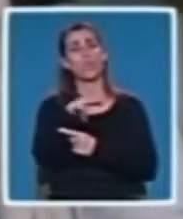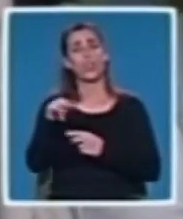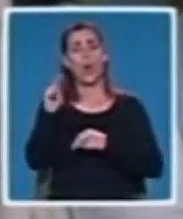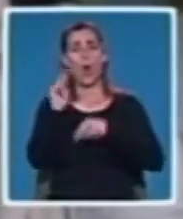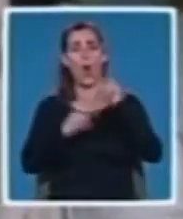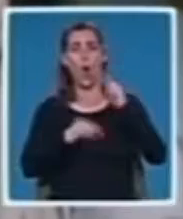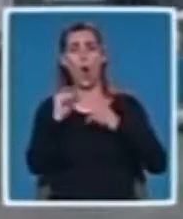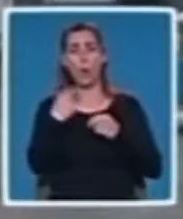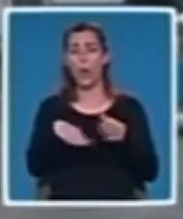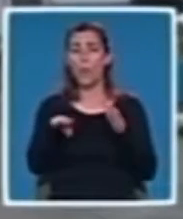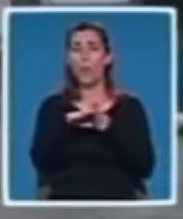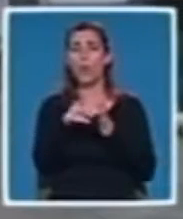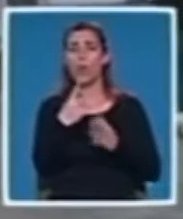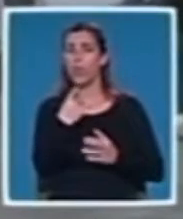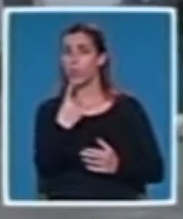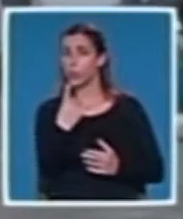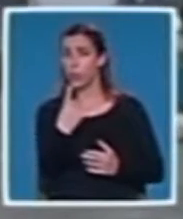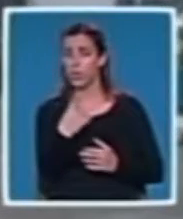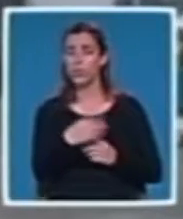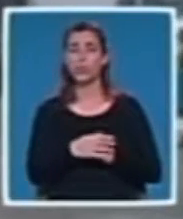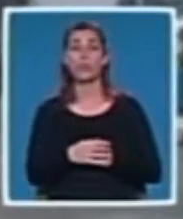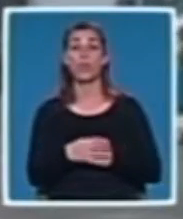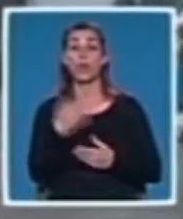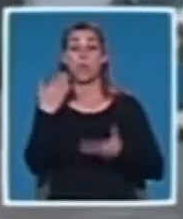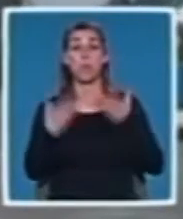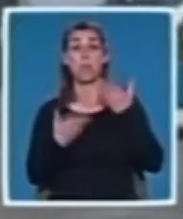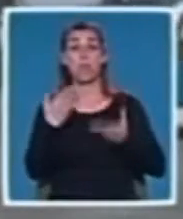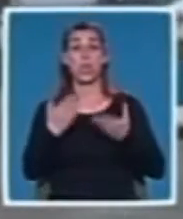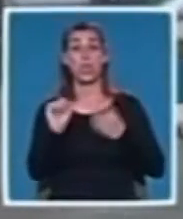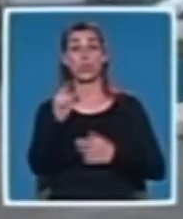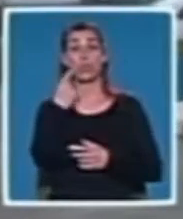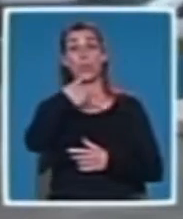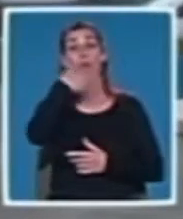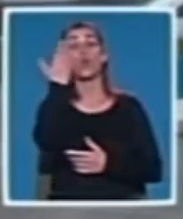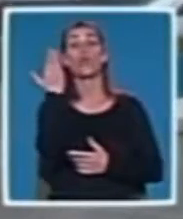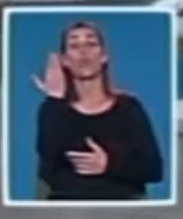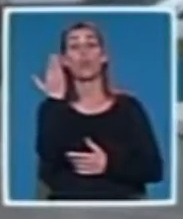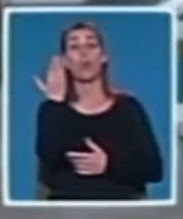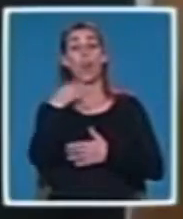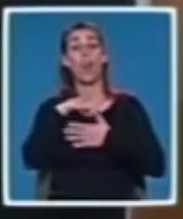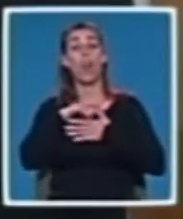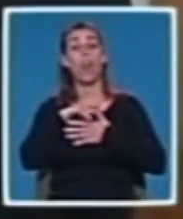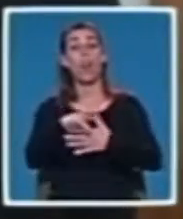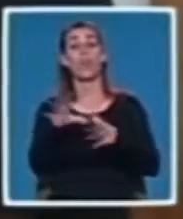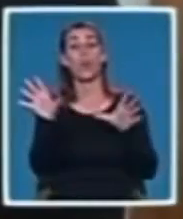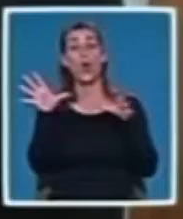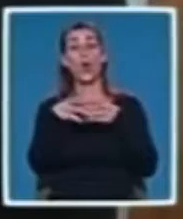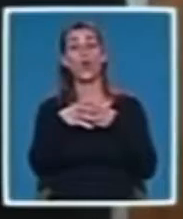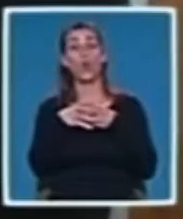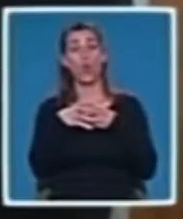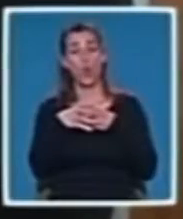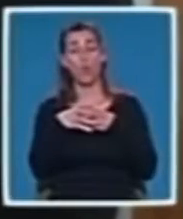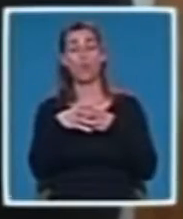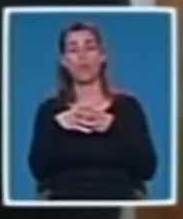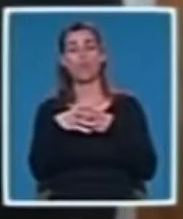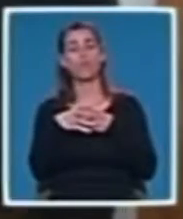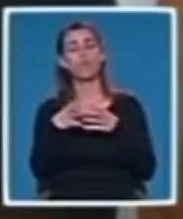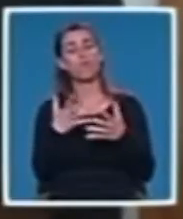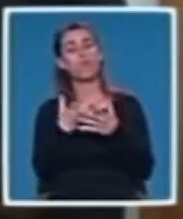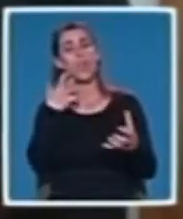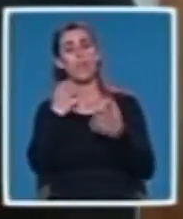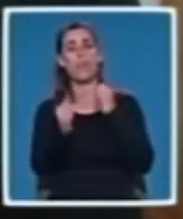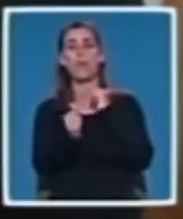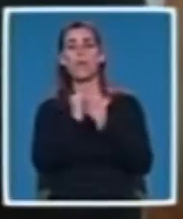do porto das velas no balanço deste primeiro dia de jornadas o líder do grupo parlamentar destacou o papel da